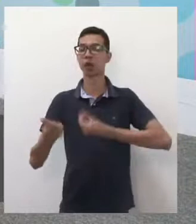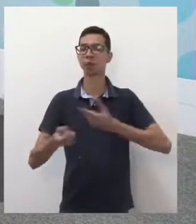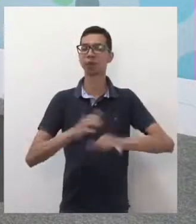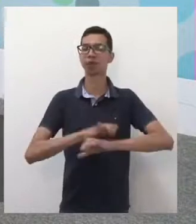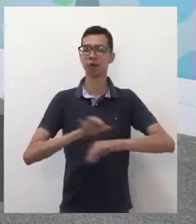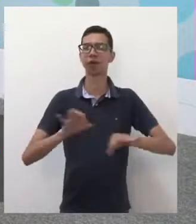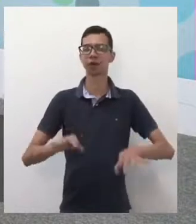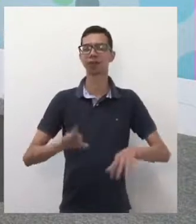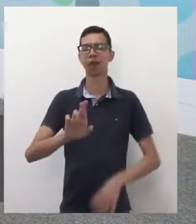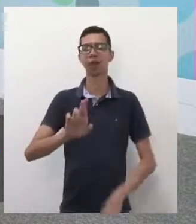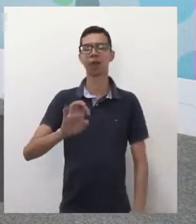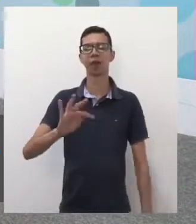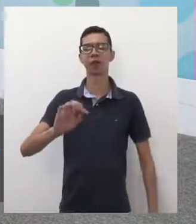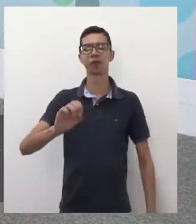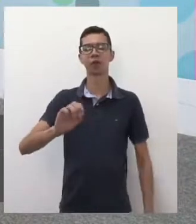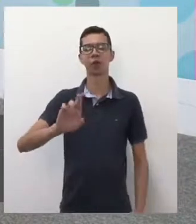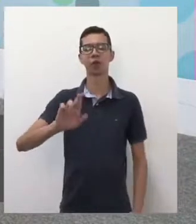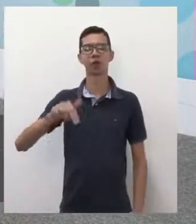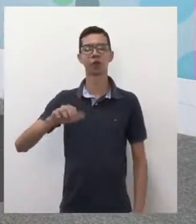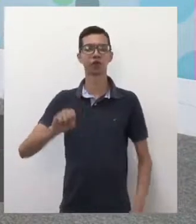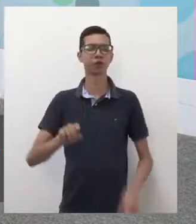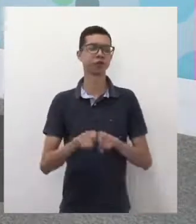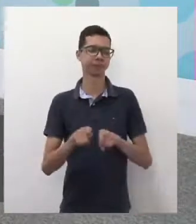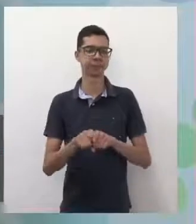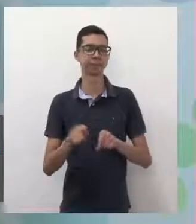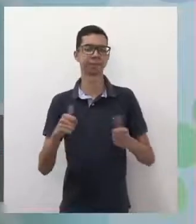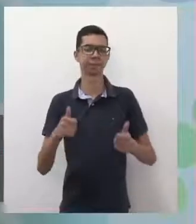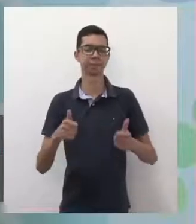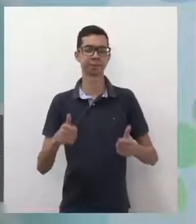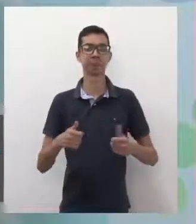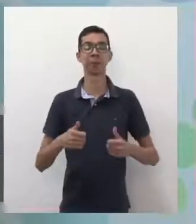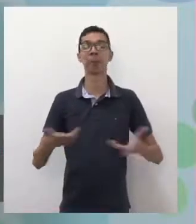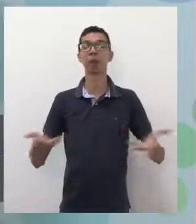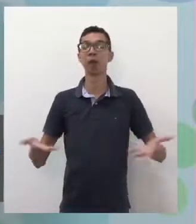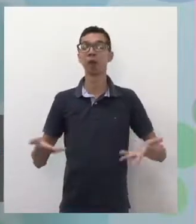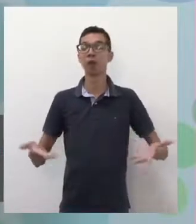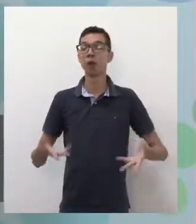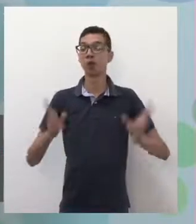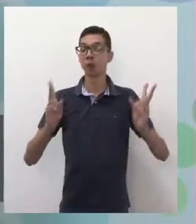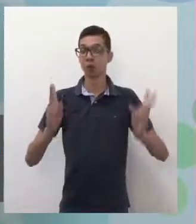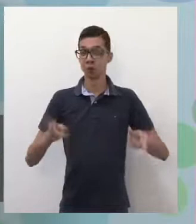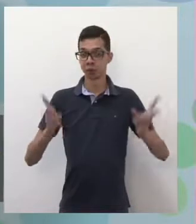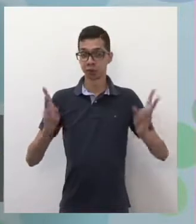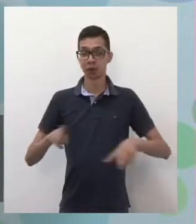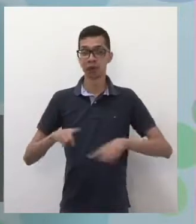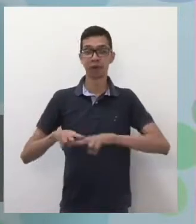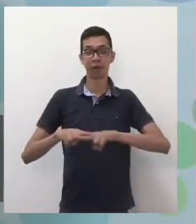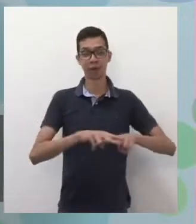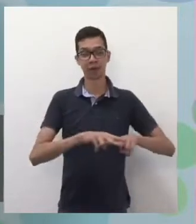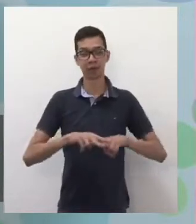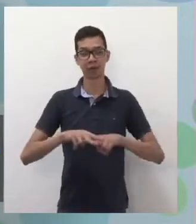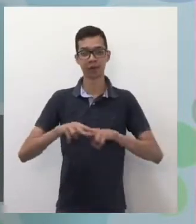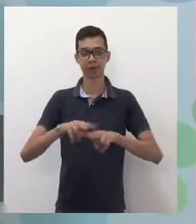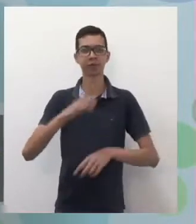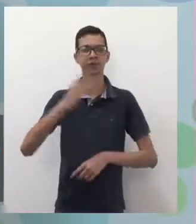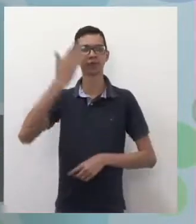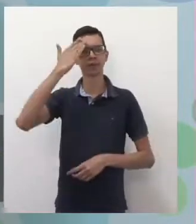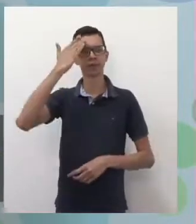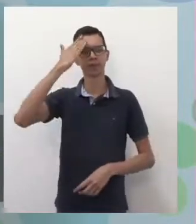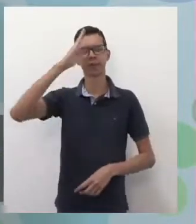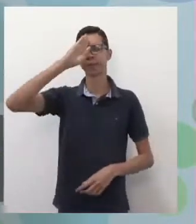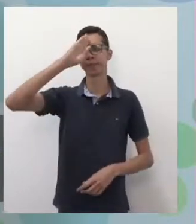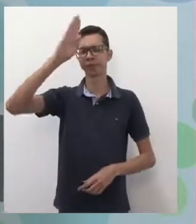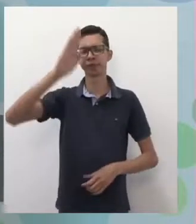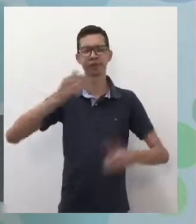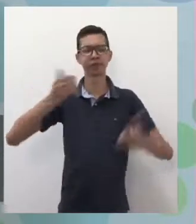fala, não é bem neutro, enfim. Bom, vamos seguir então fazendo uma revisãozinha de um caráter fundamental que a gente tratou